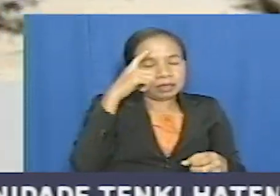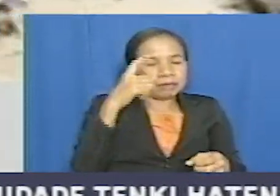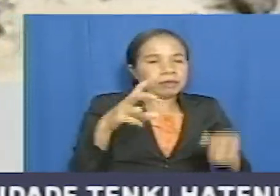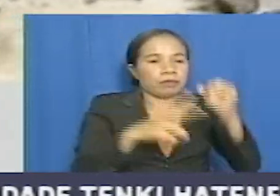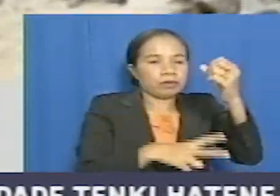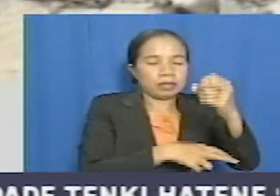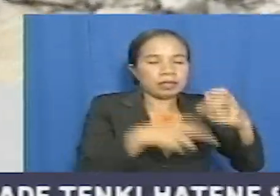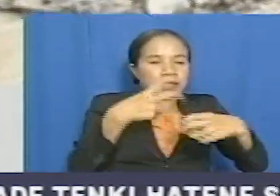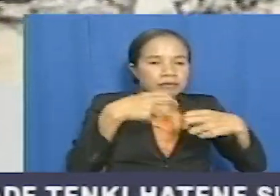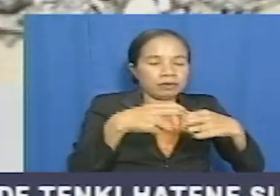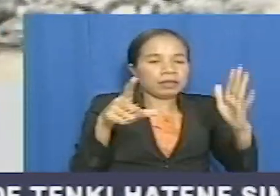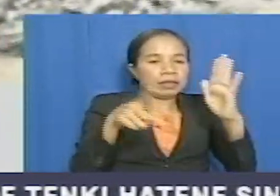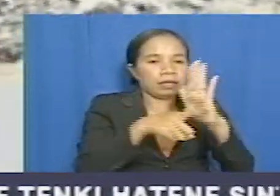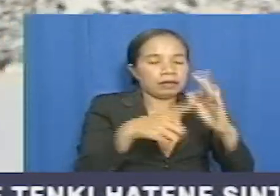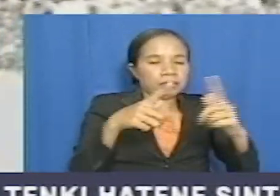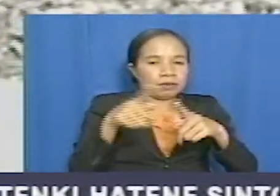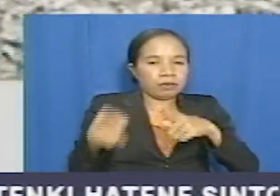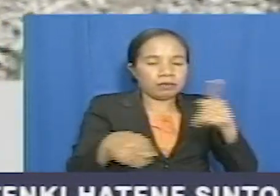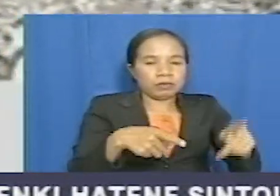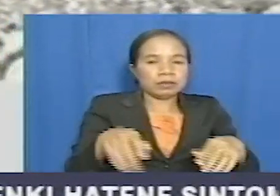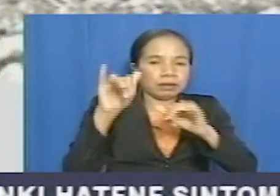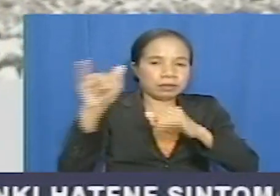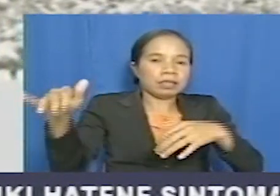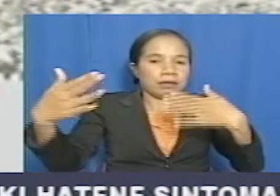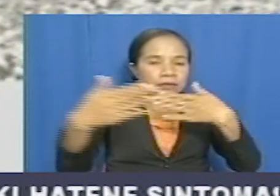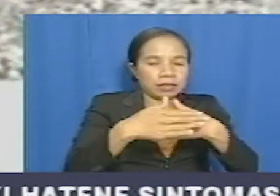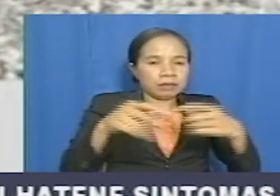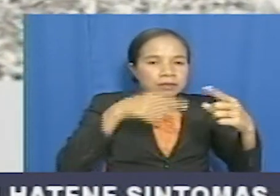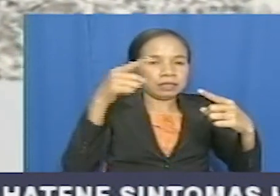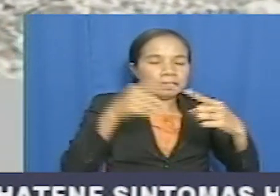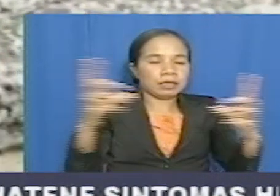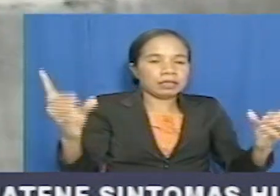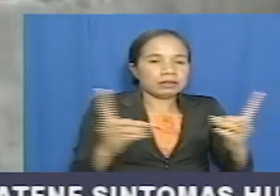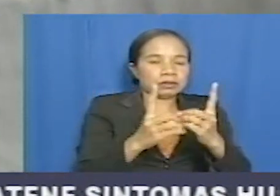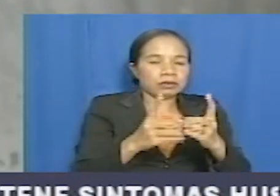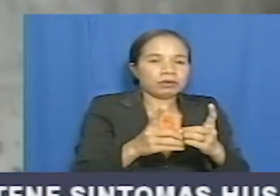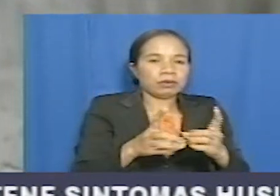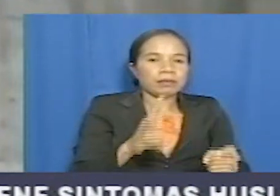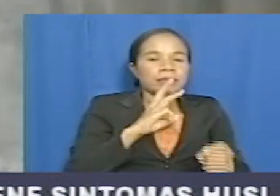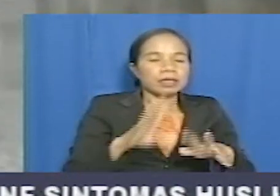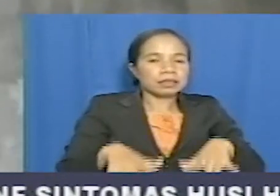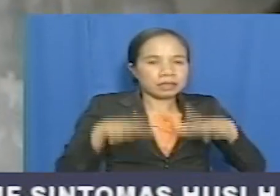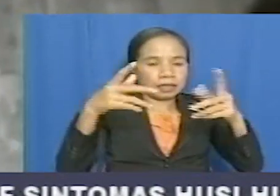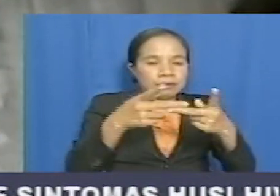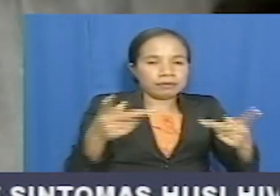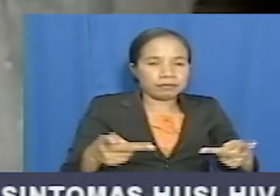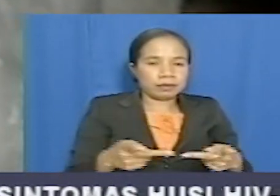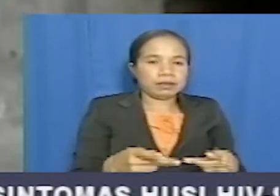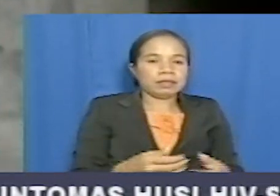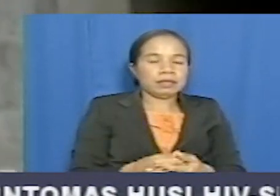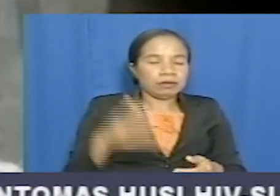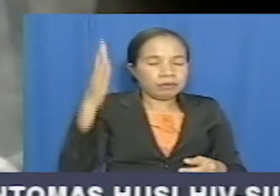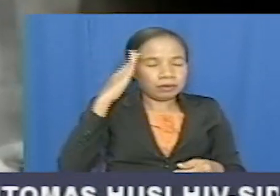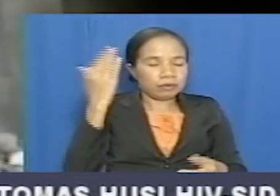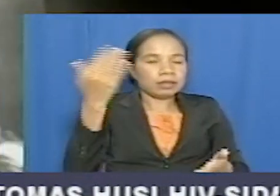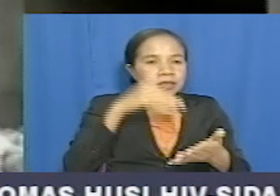ponte, Foi impacto negativo para a população nebelabesic. O anjira acontece, inundação e a área neba. Ato relembra a